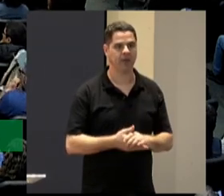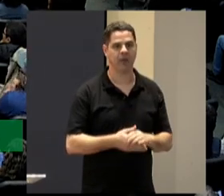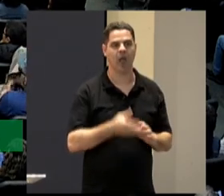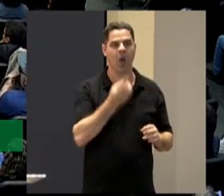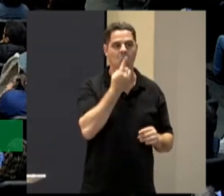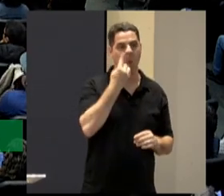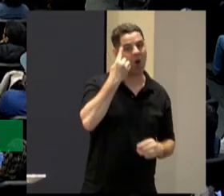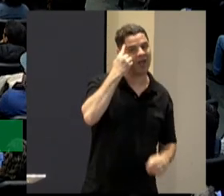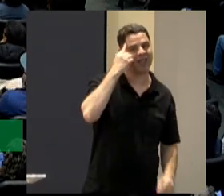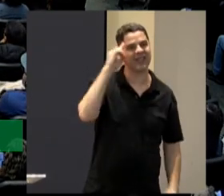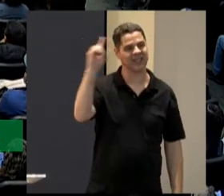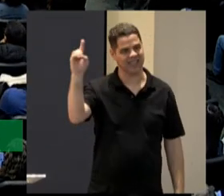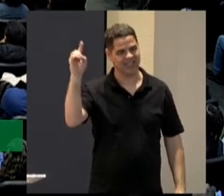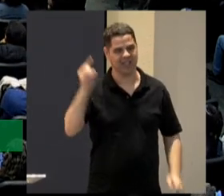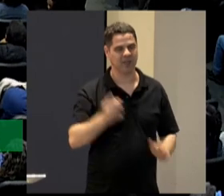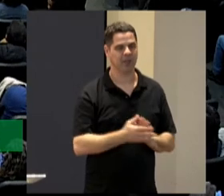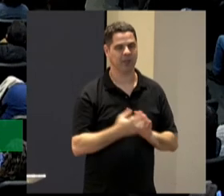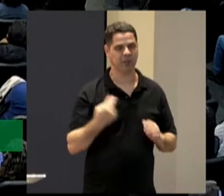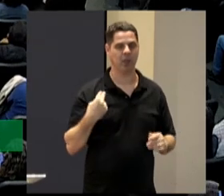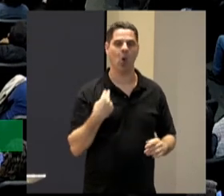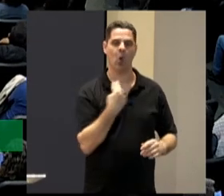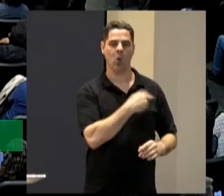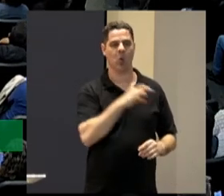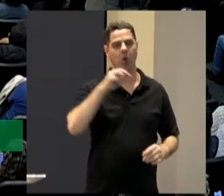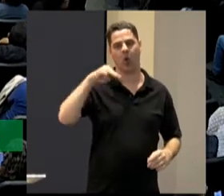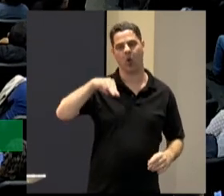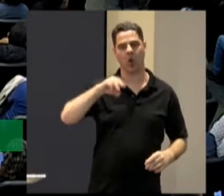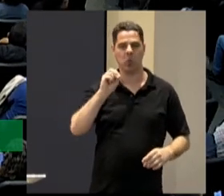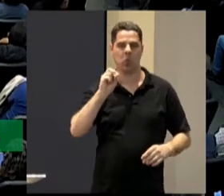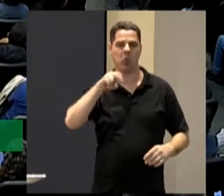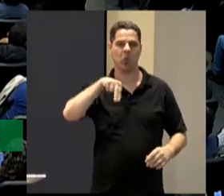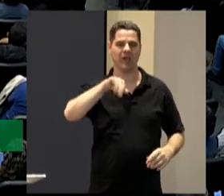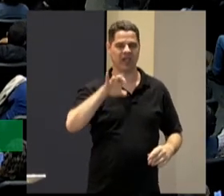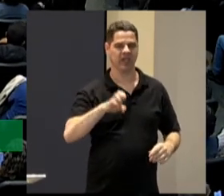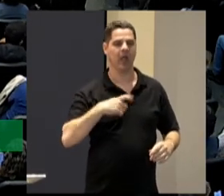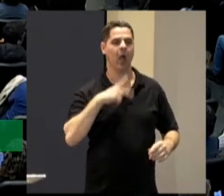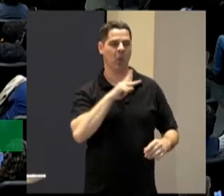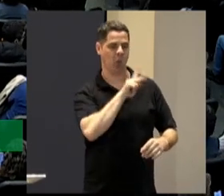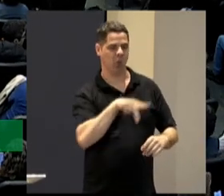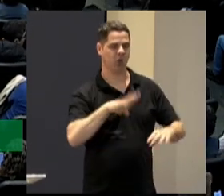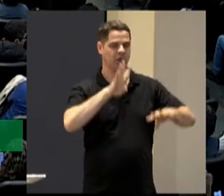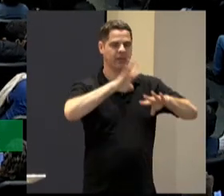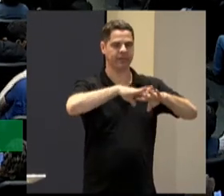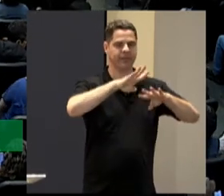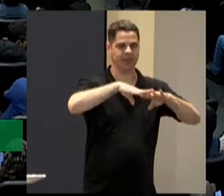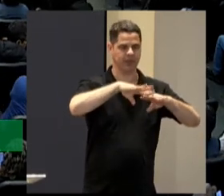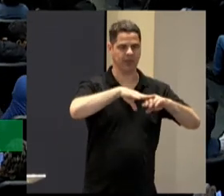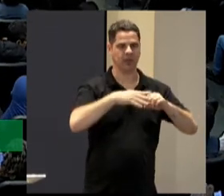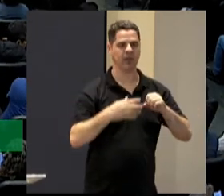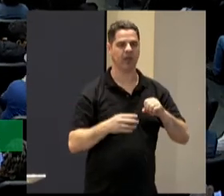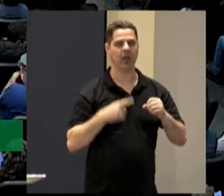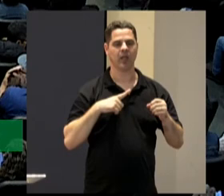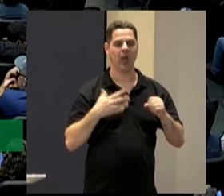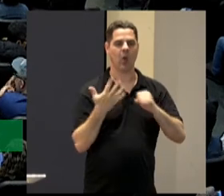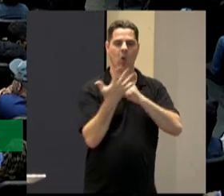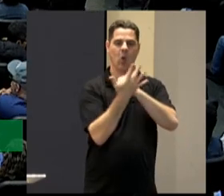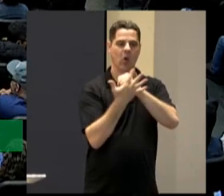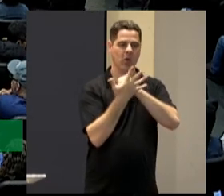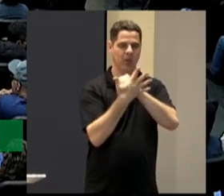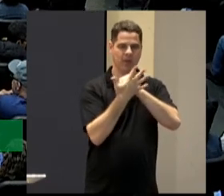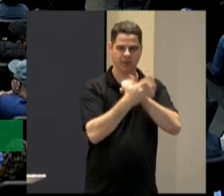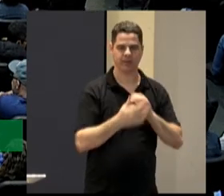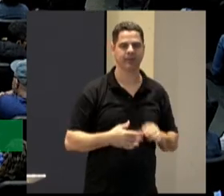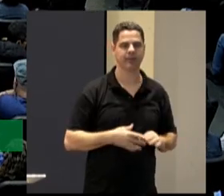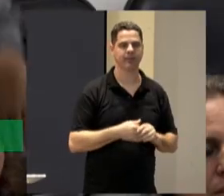Bom dia, meu nome é Monique, eu sou professora de matemática na EBM Osmar Cunha e eu pedi